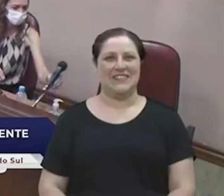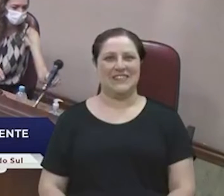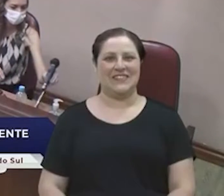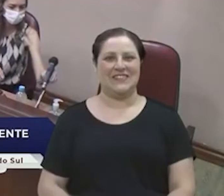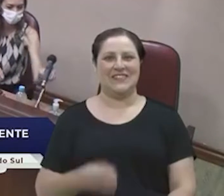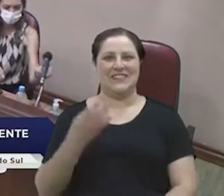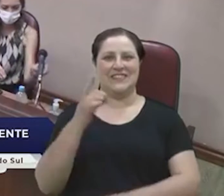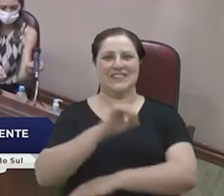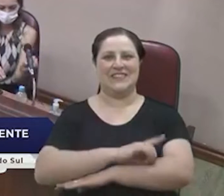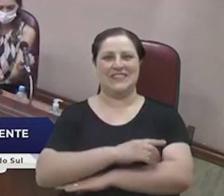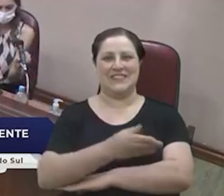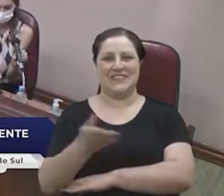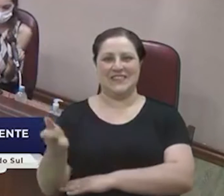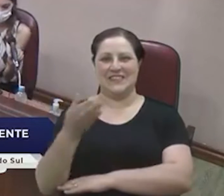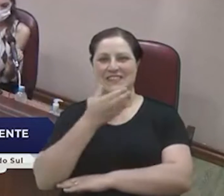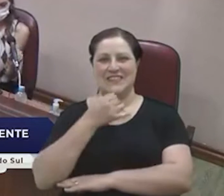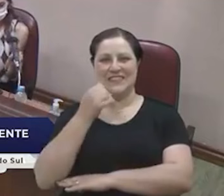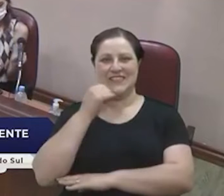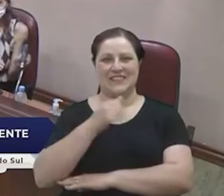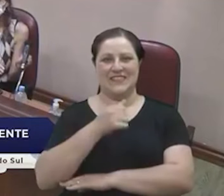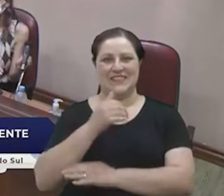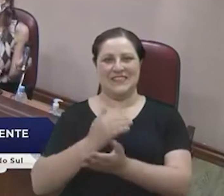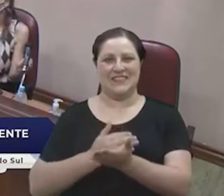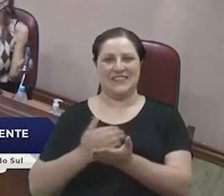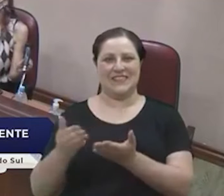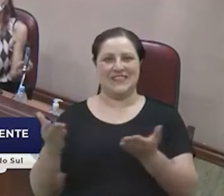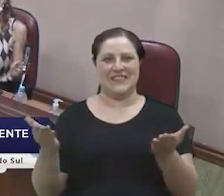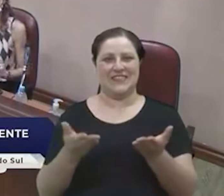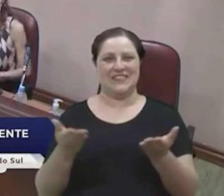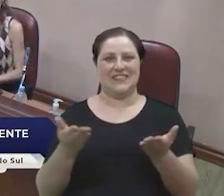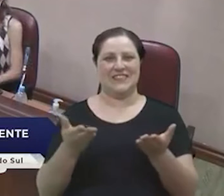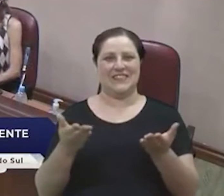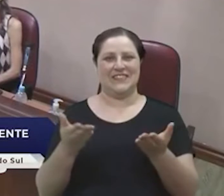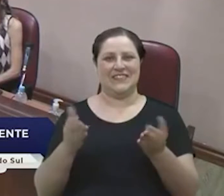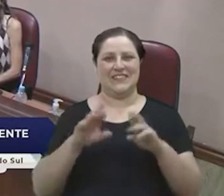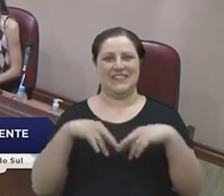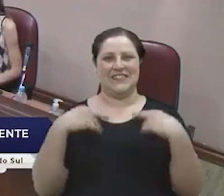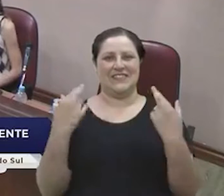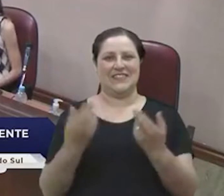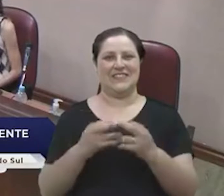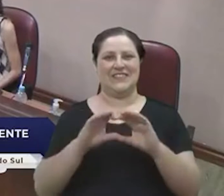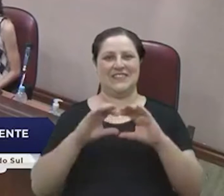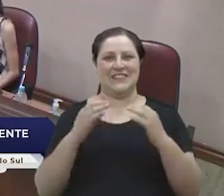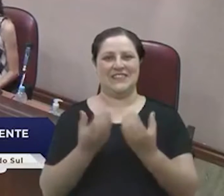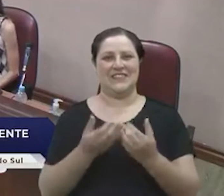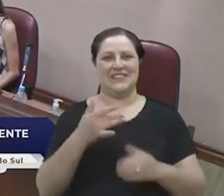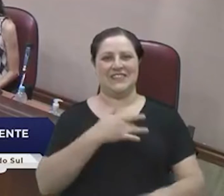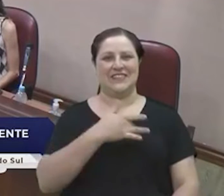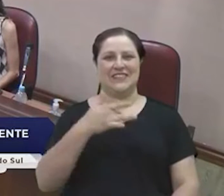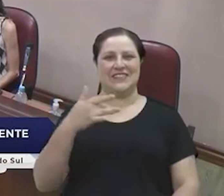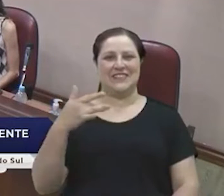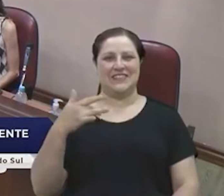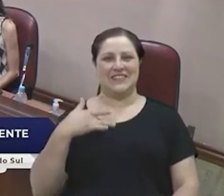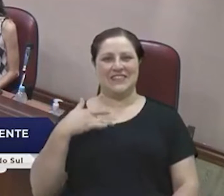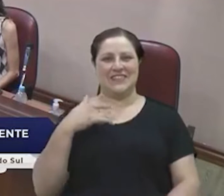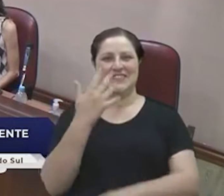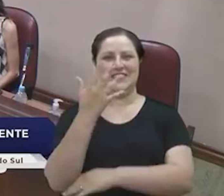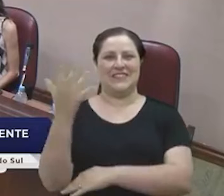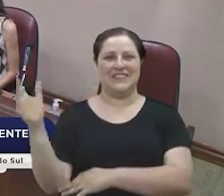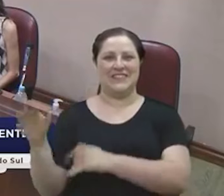Bom dia a todos e todas. Estamos dando início nessa manhã de segunda-feira à nossa reunião da Comissão de Saúde e Meio